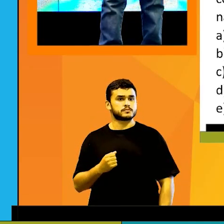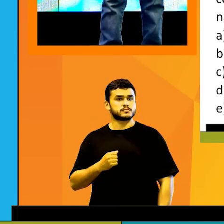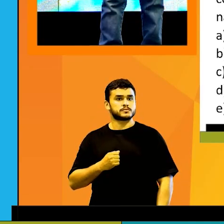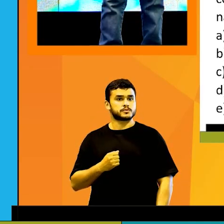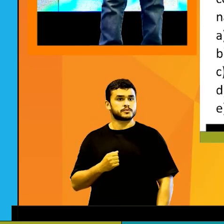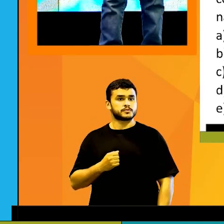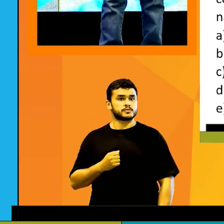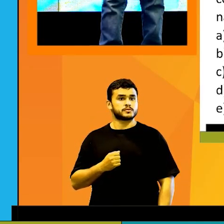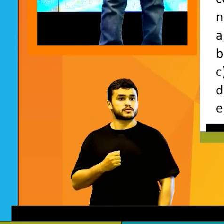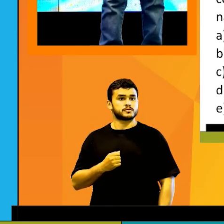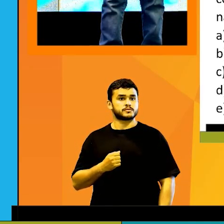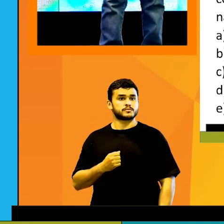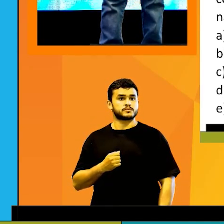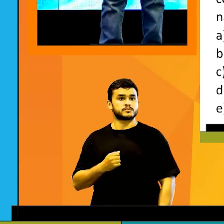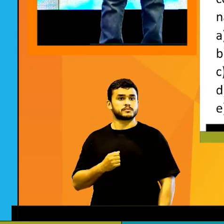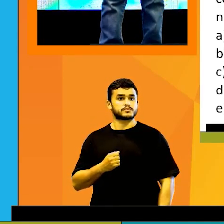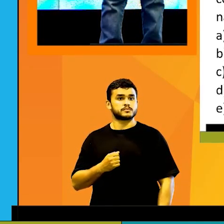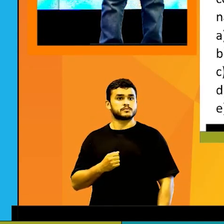aí.